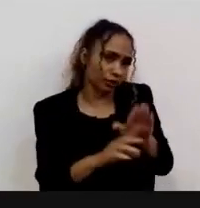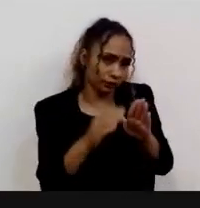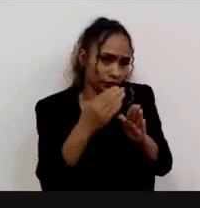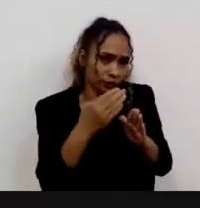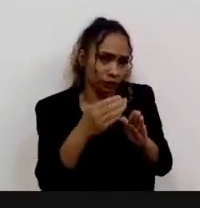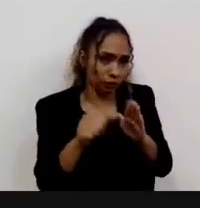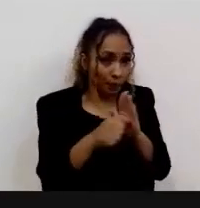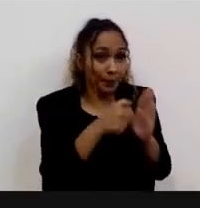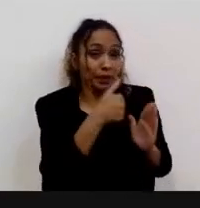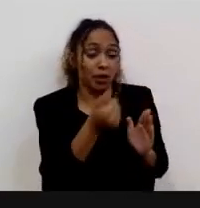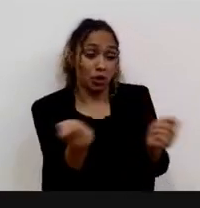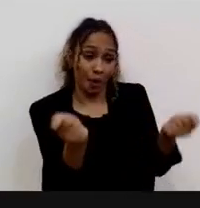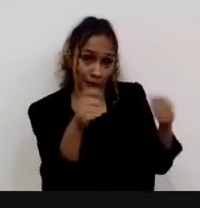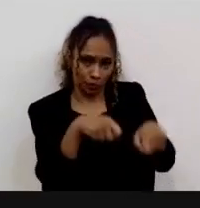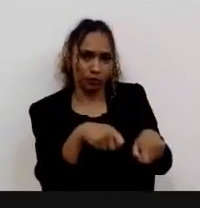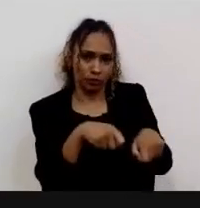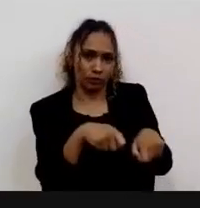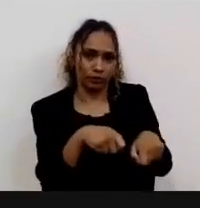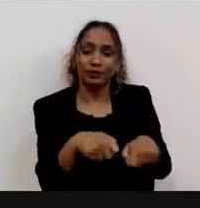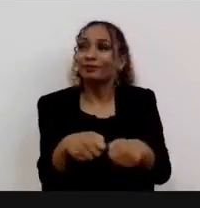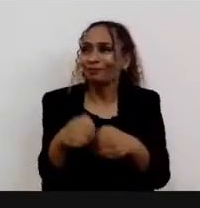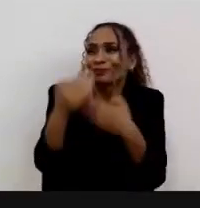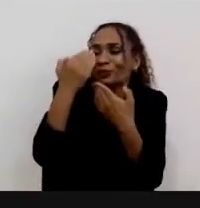como uma possibilidade.